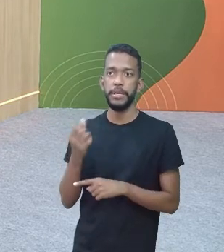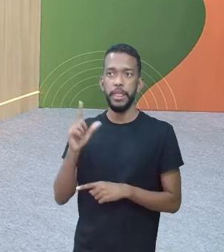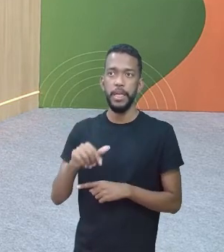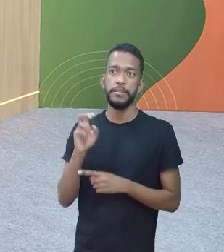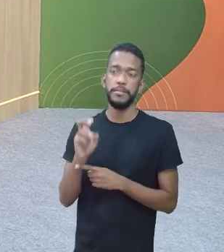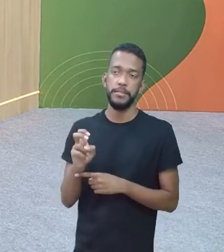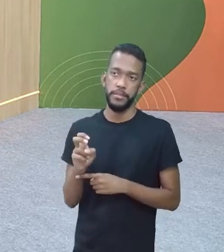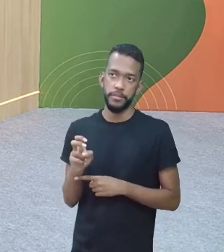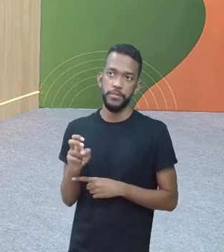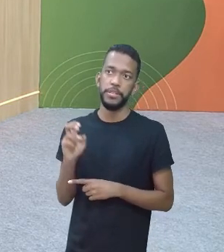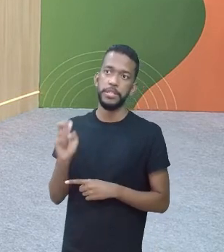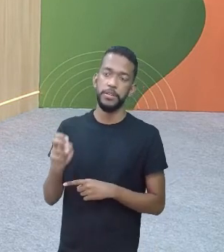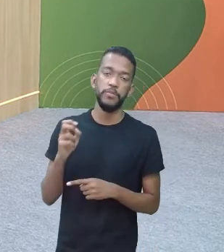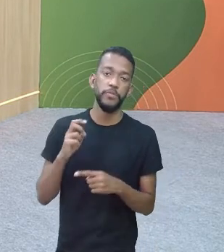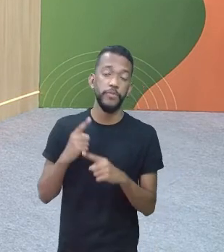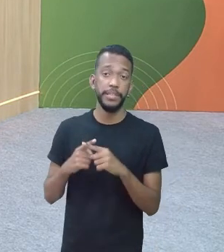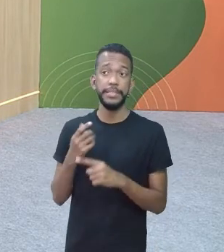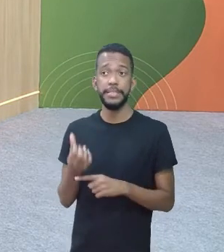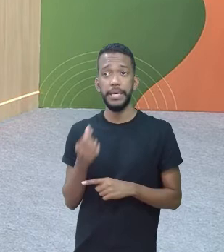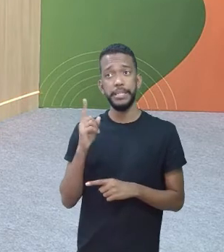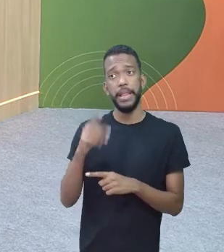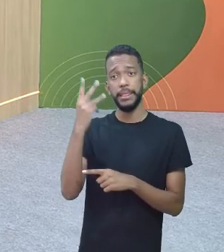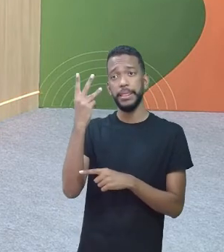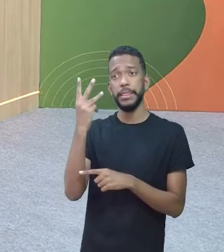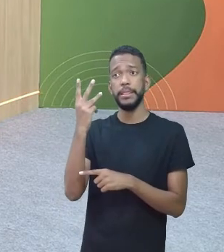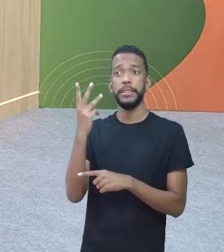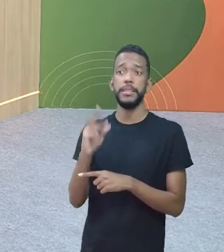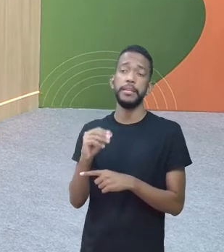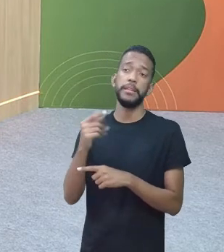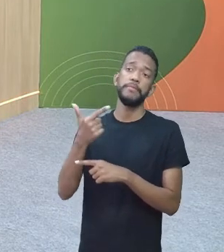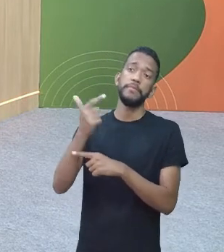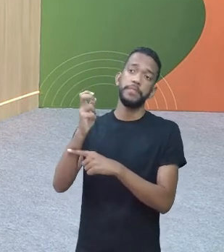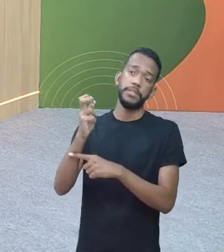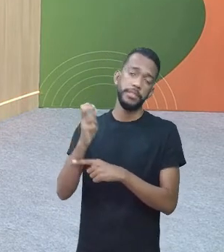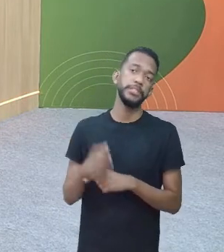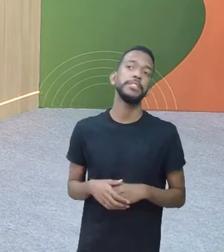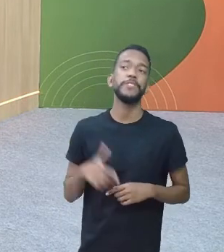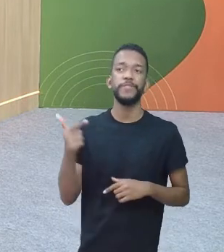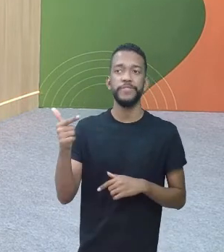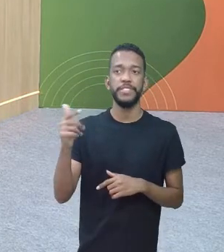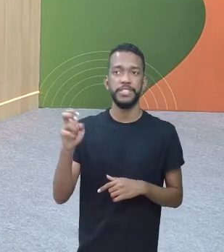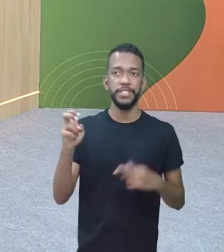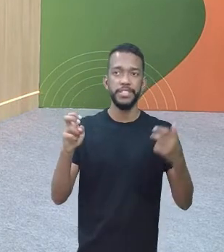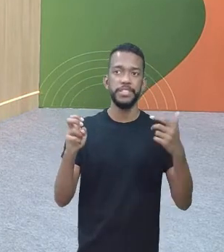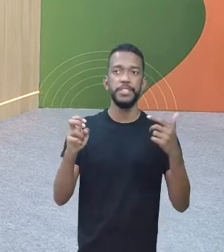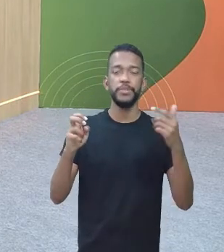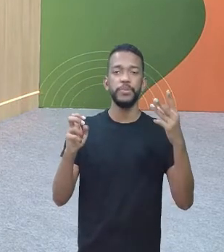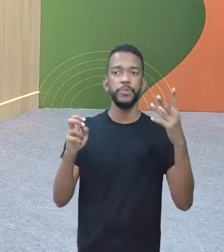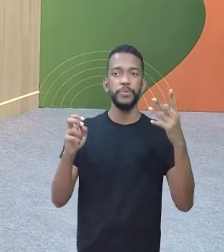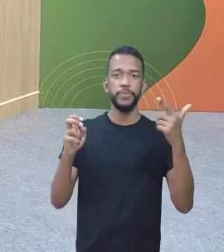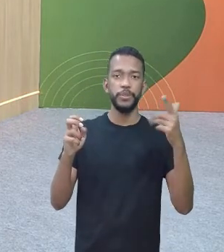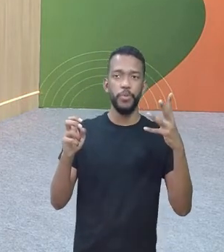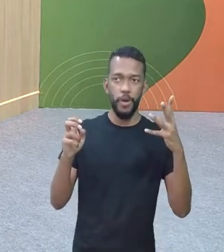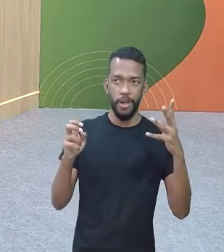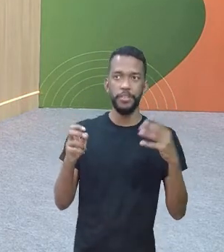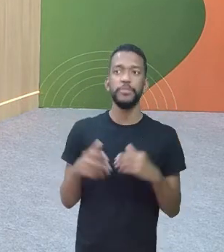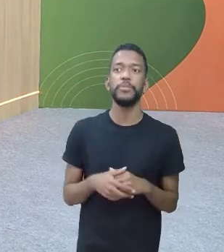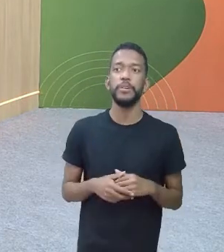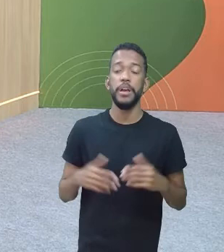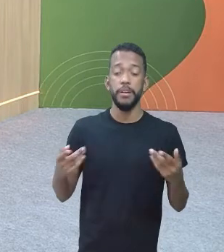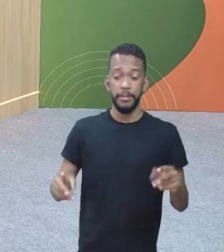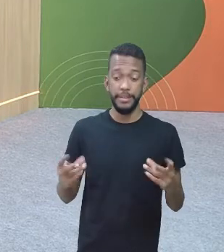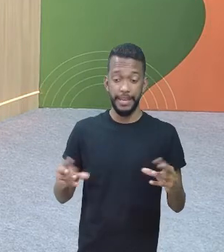né? 5 vezes 6 vai dar 30 e 5 vezes 5 vai dar 25. Então, a gente agora que tem o